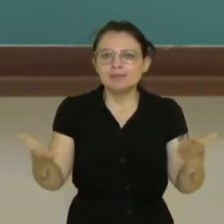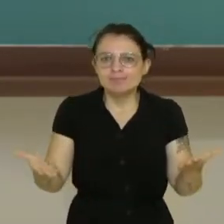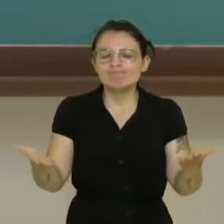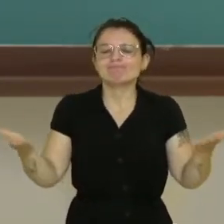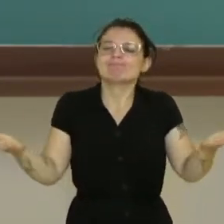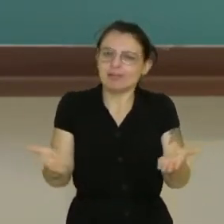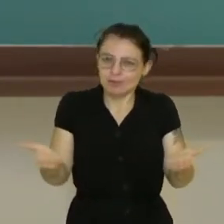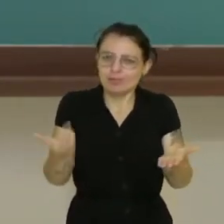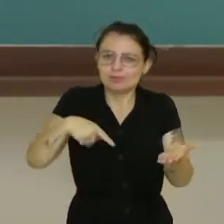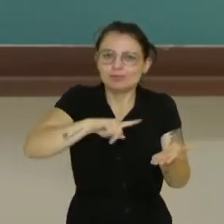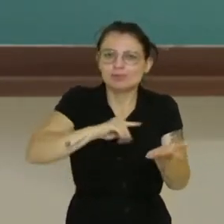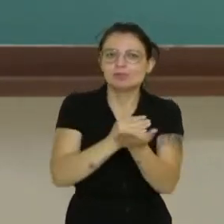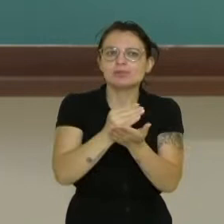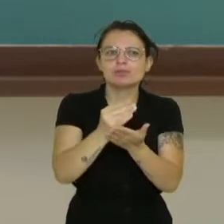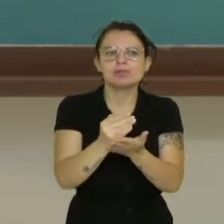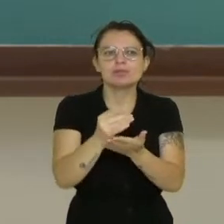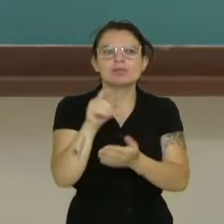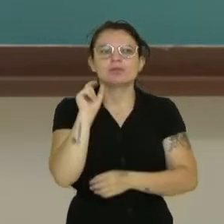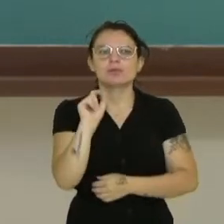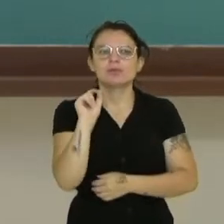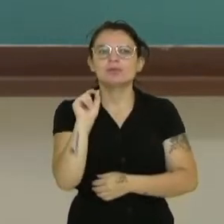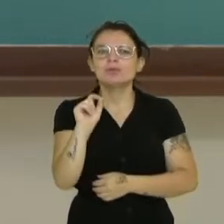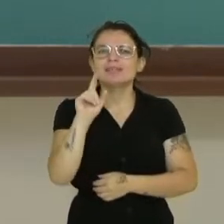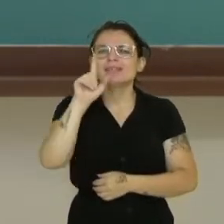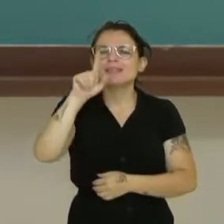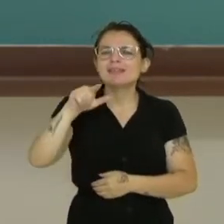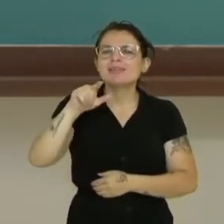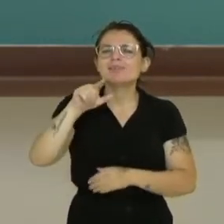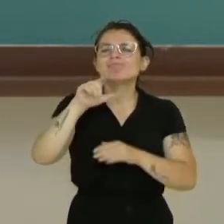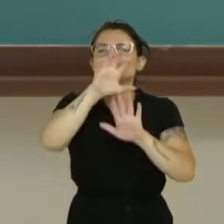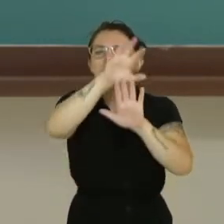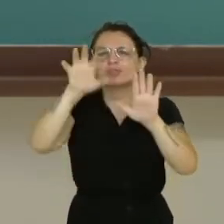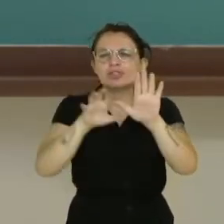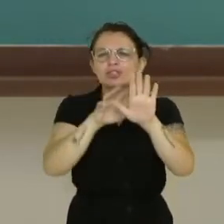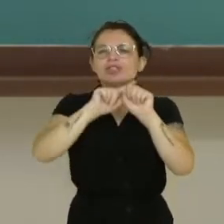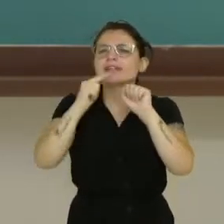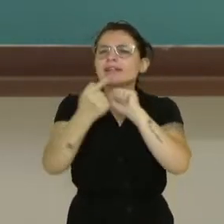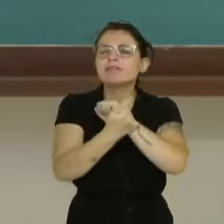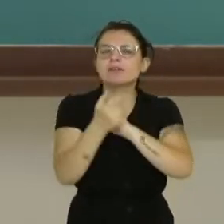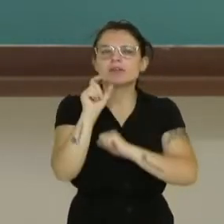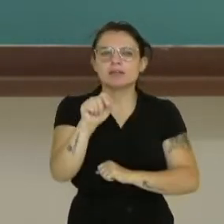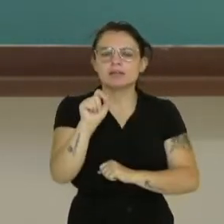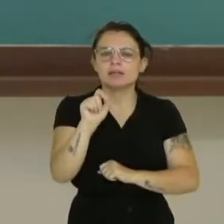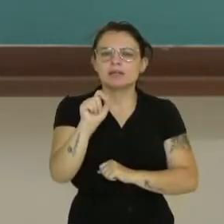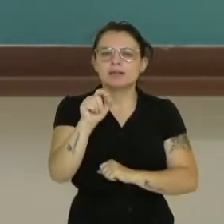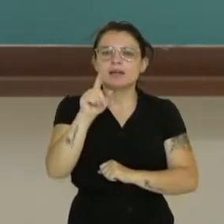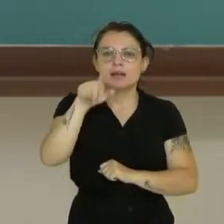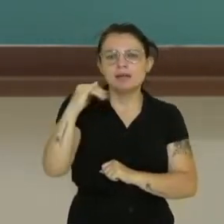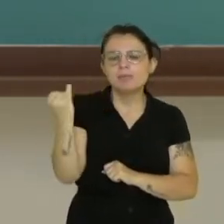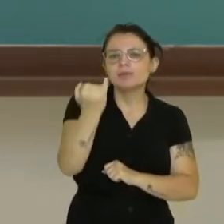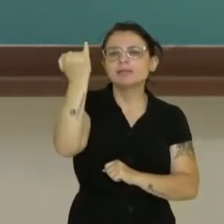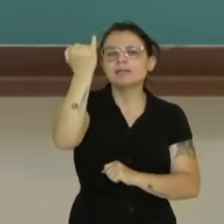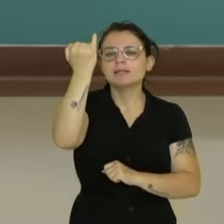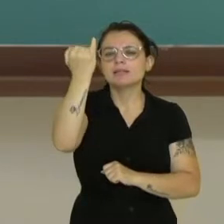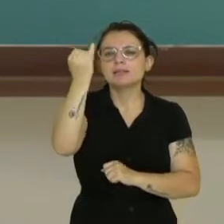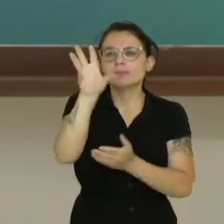seria uma regionalização geográfica? A regionalização geográfica, ela leva em consideração os